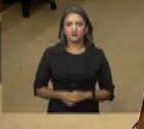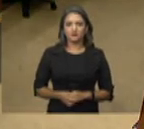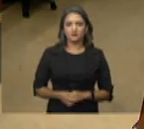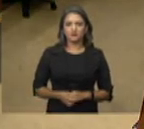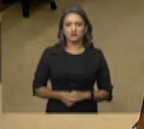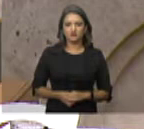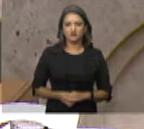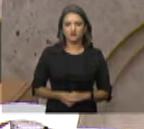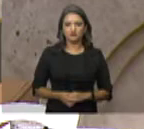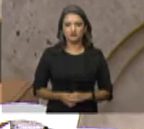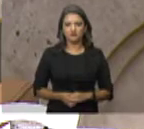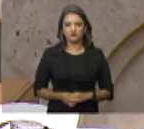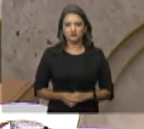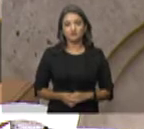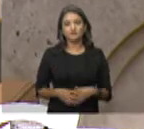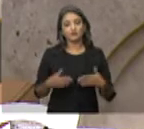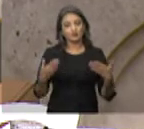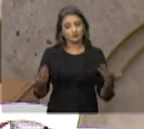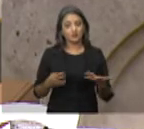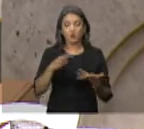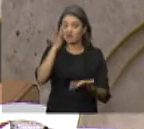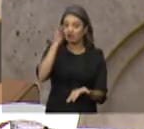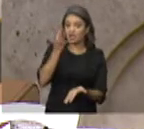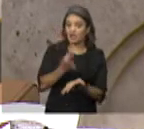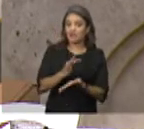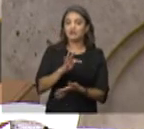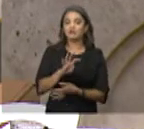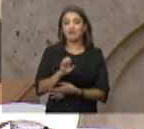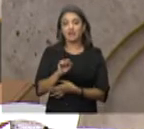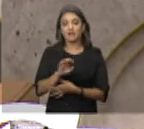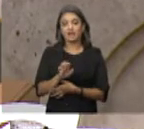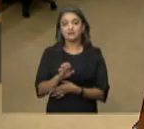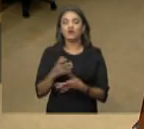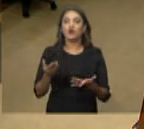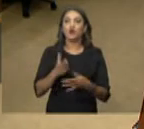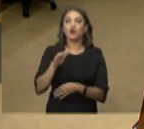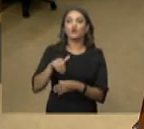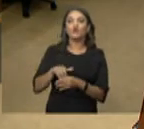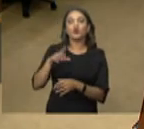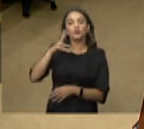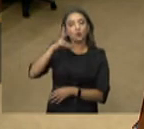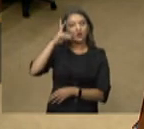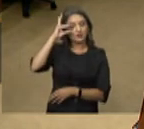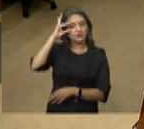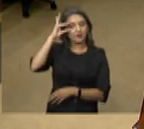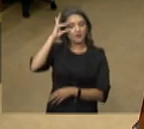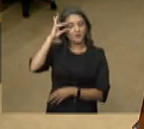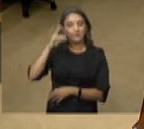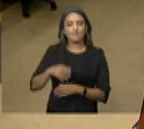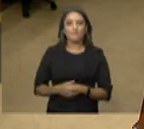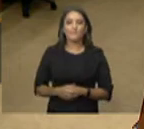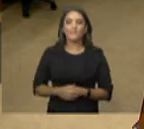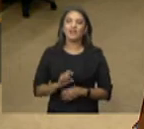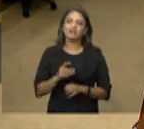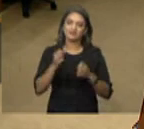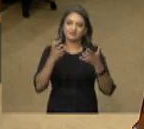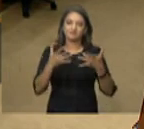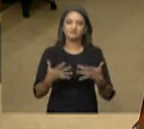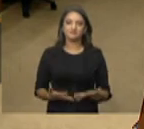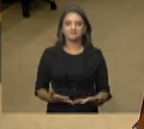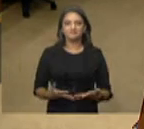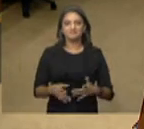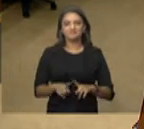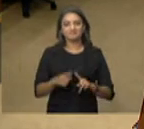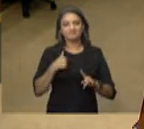Costa do ministro André apenas para esclarecimento também ainda a senhora Presidente minha